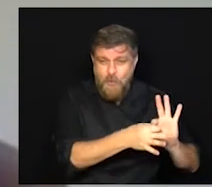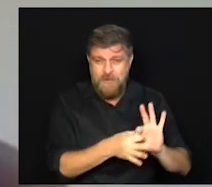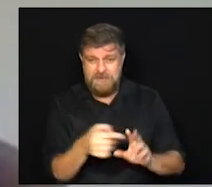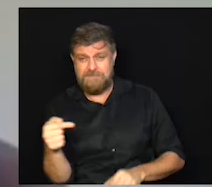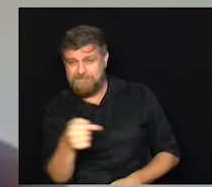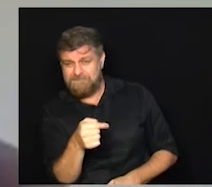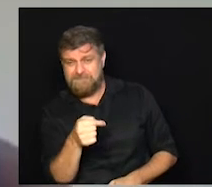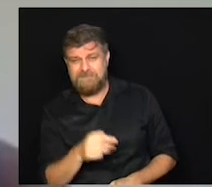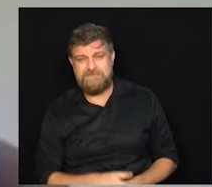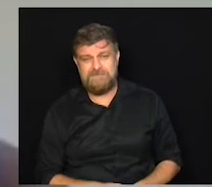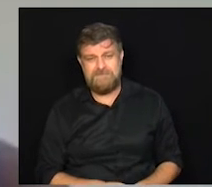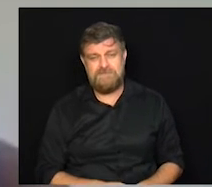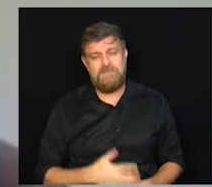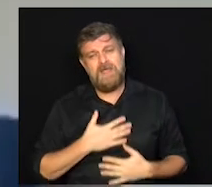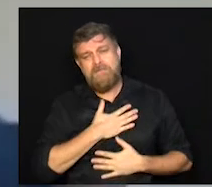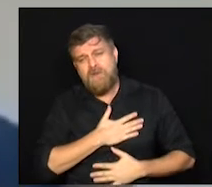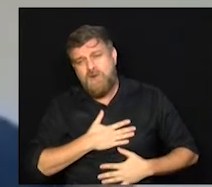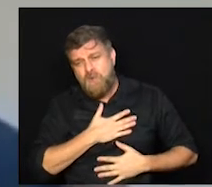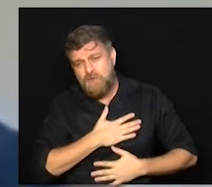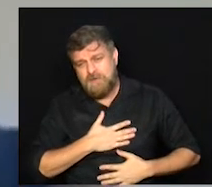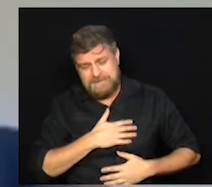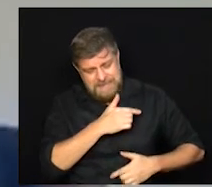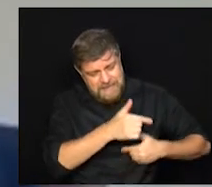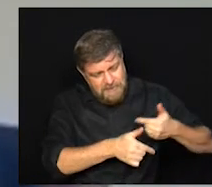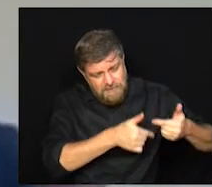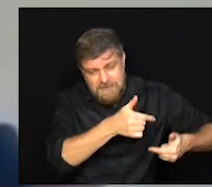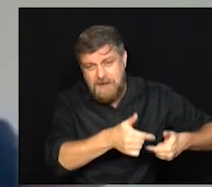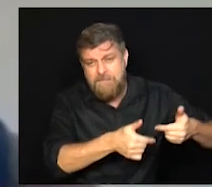é mais gostoso o trabalho,